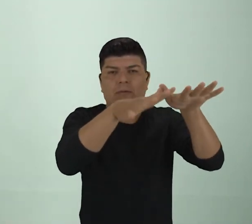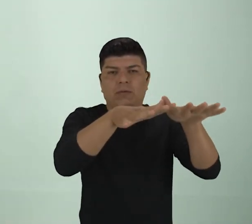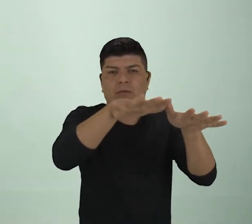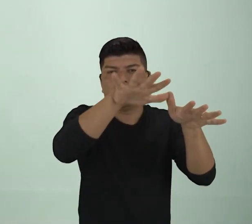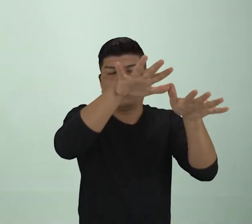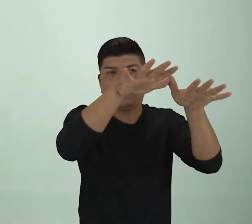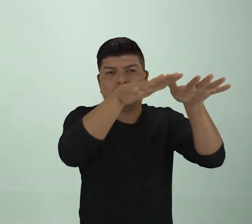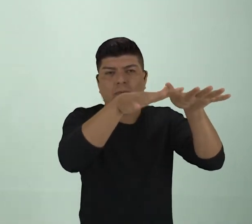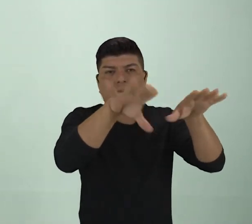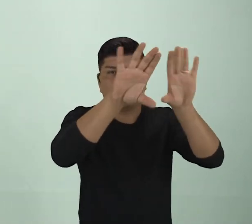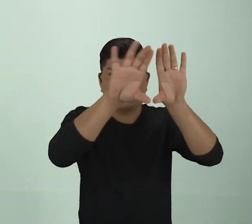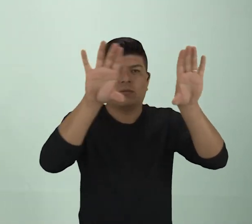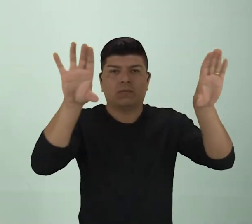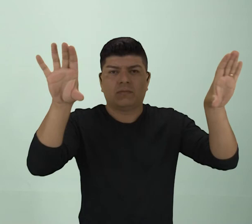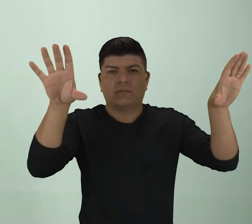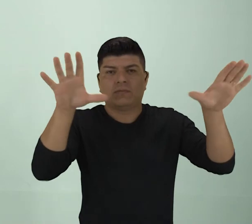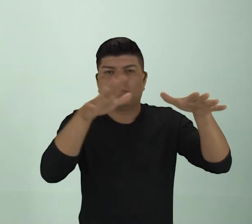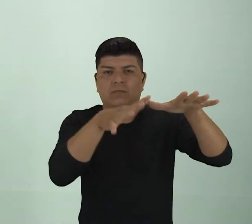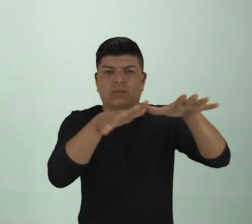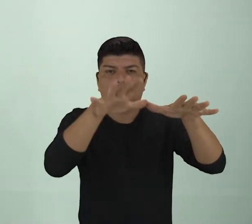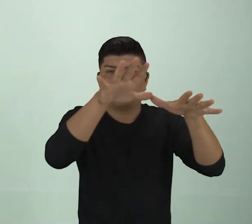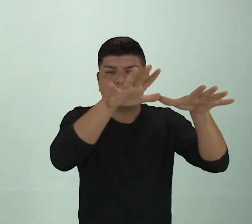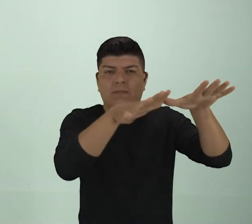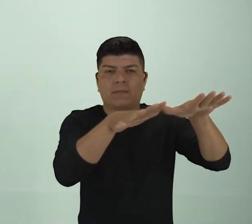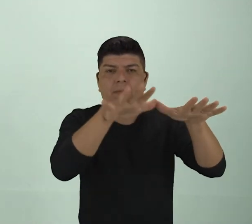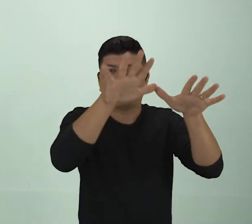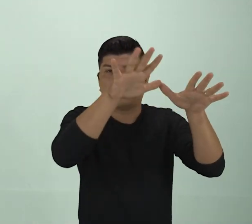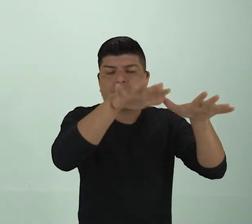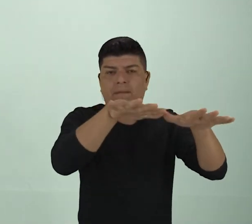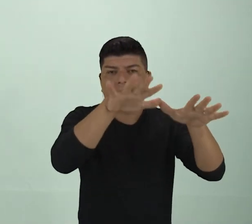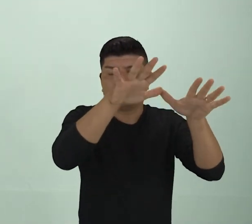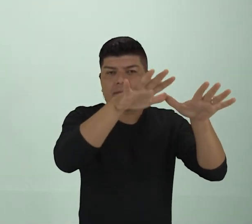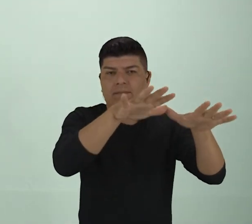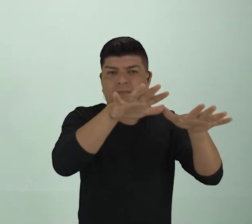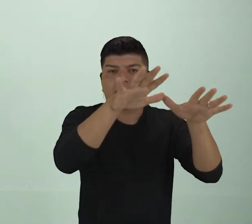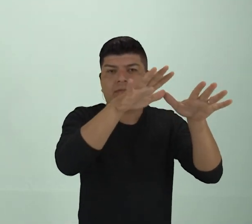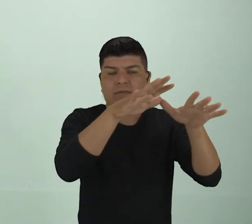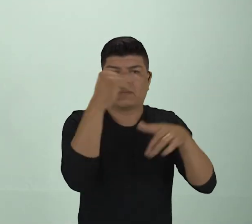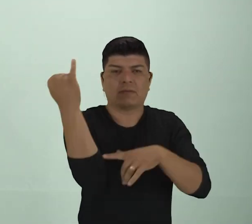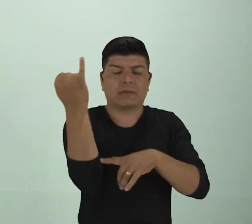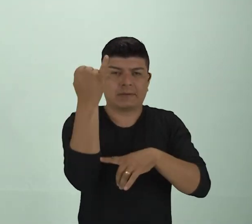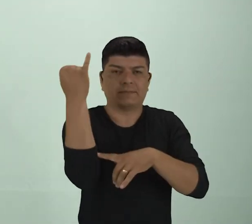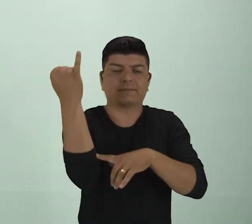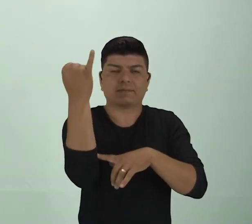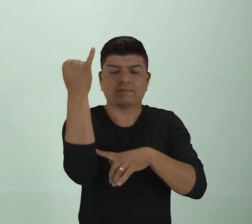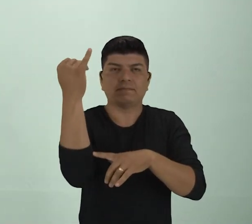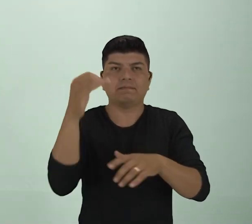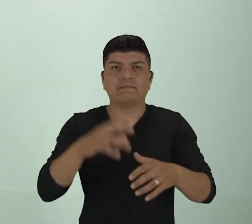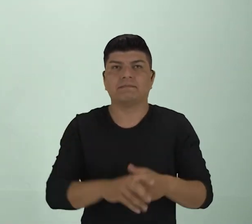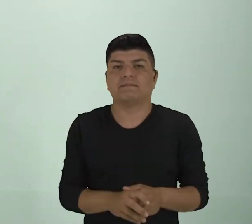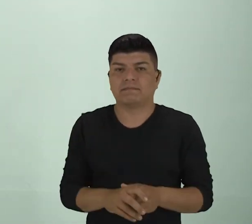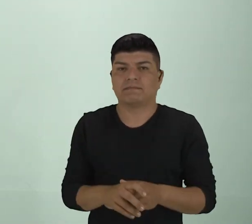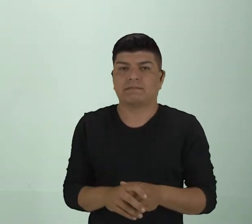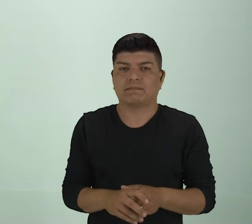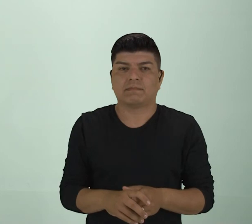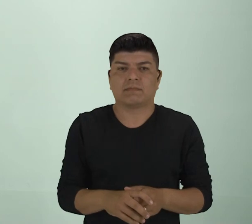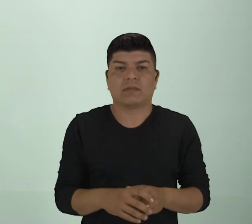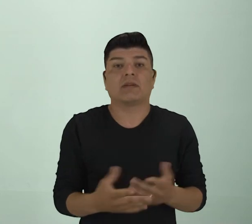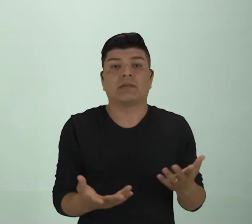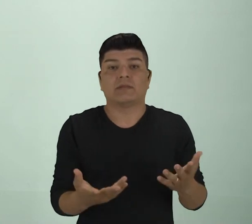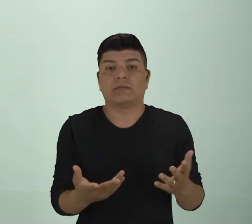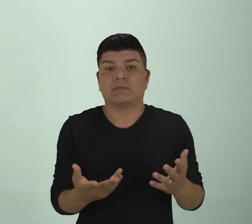para poder se fazer valer a sua essência. Então, foi por